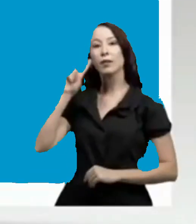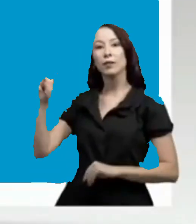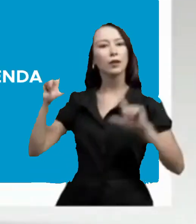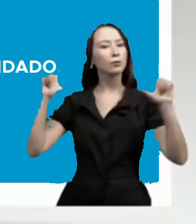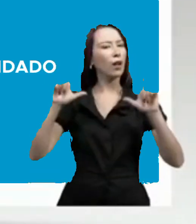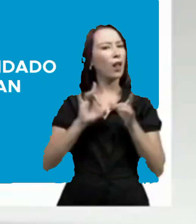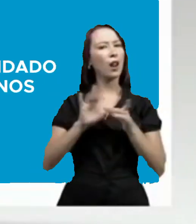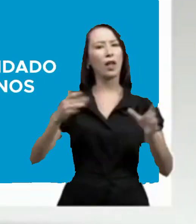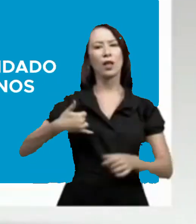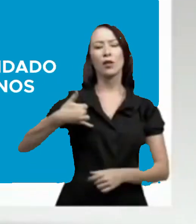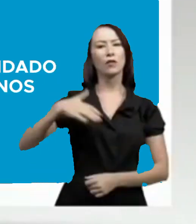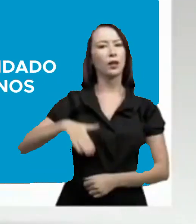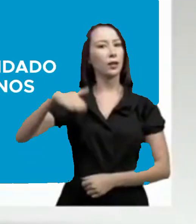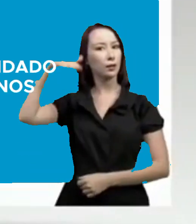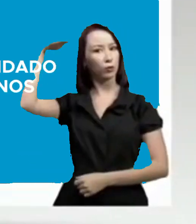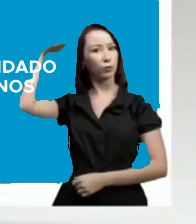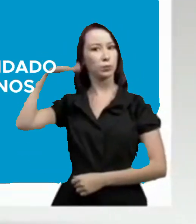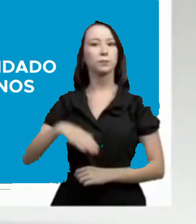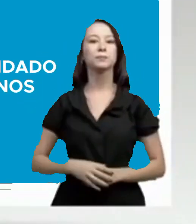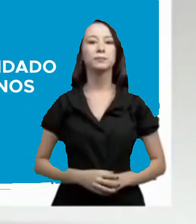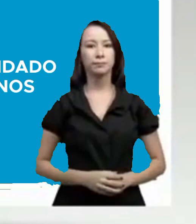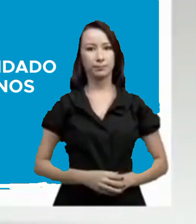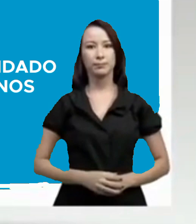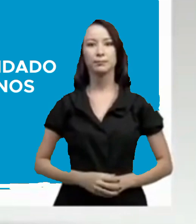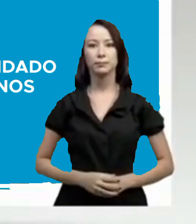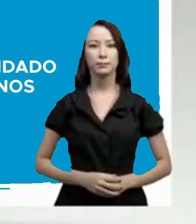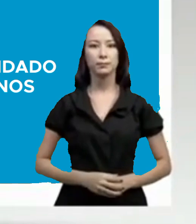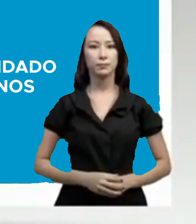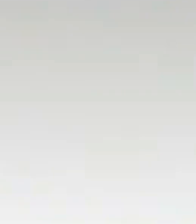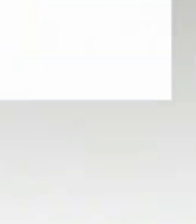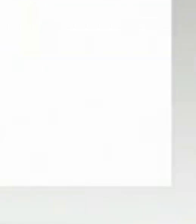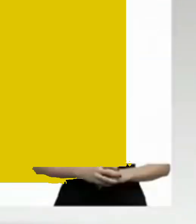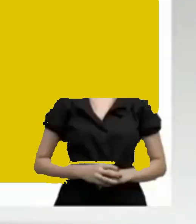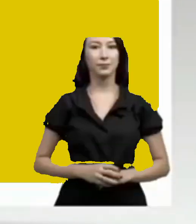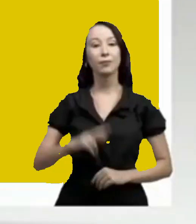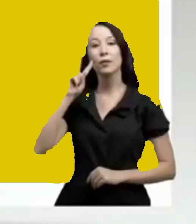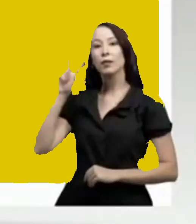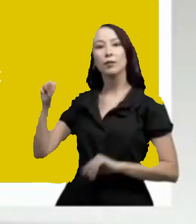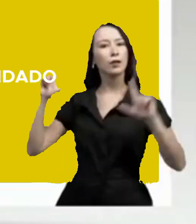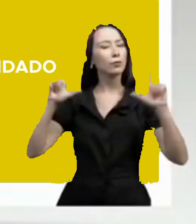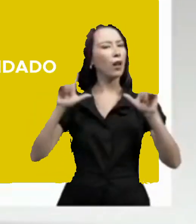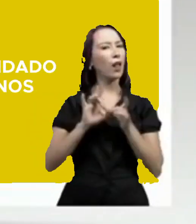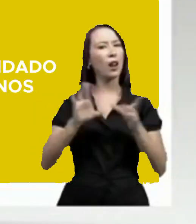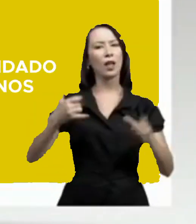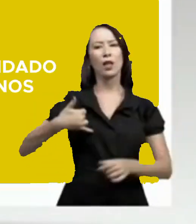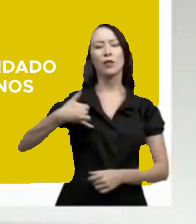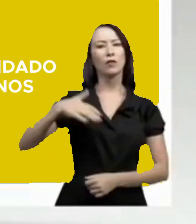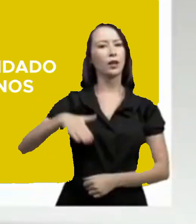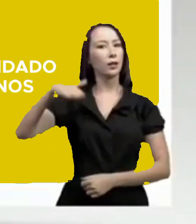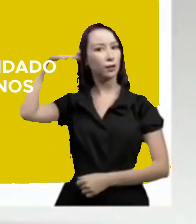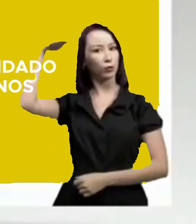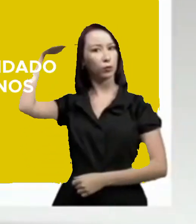este programa não é recomendado para menores de 10 anos este programa não é